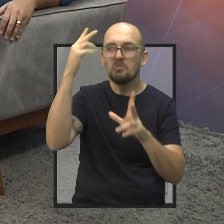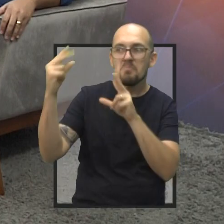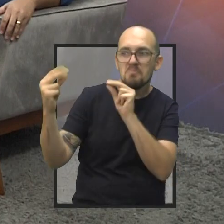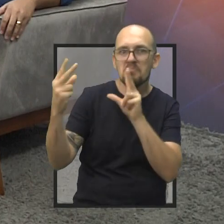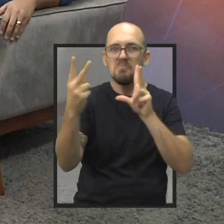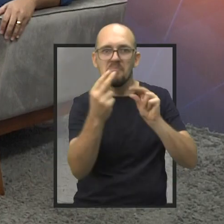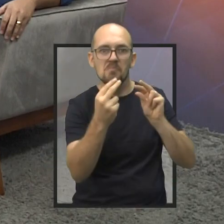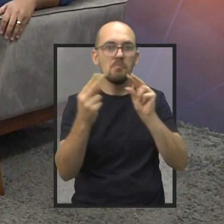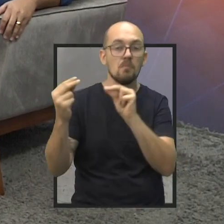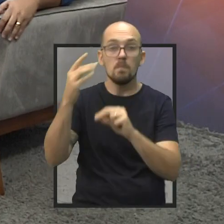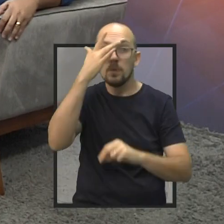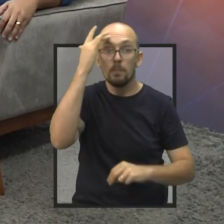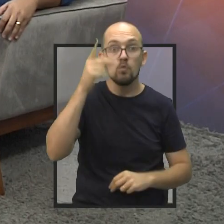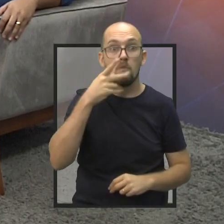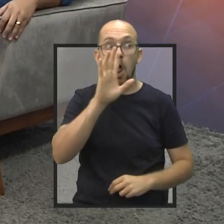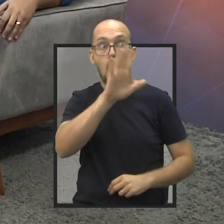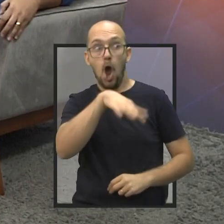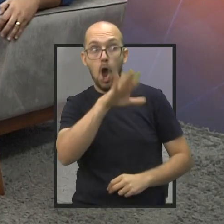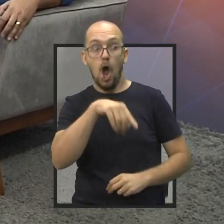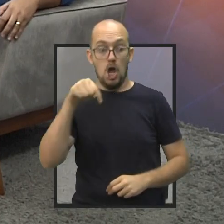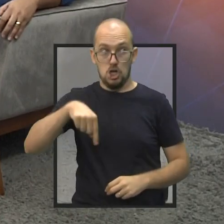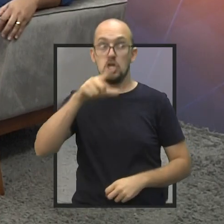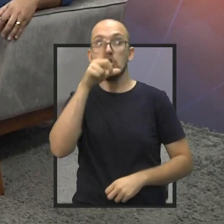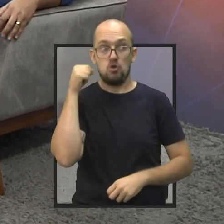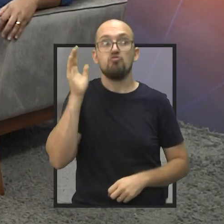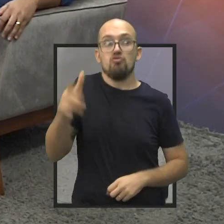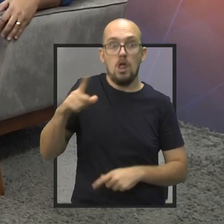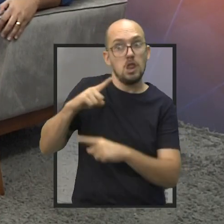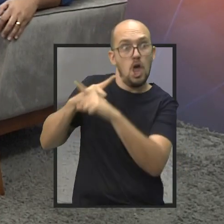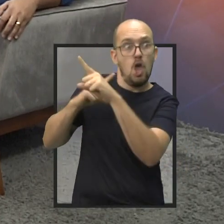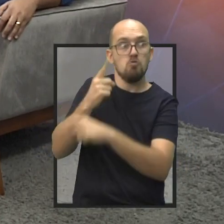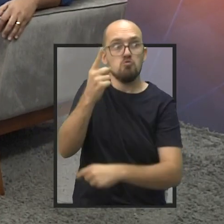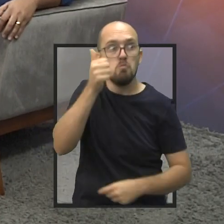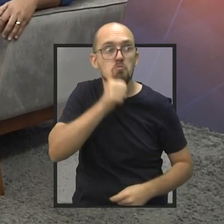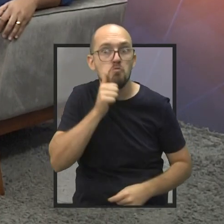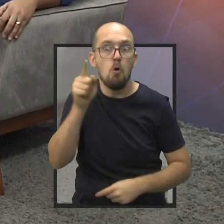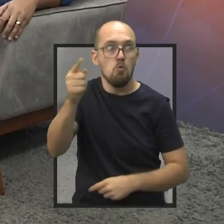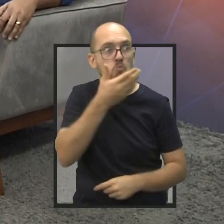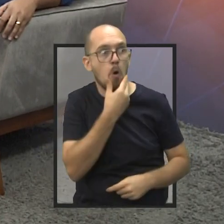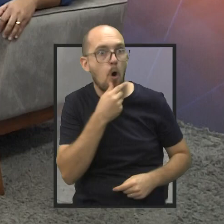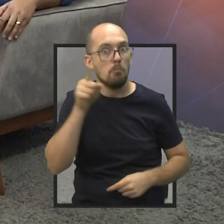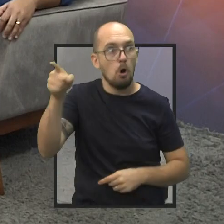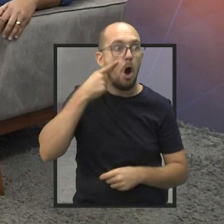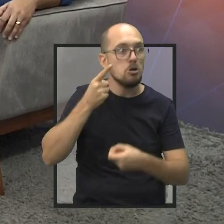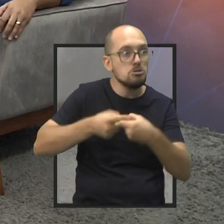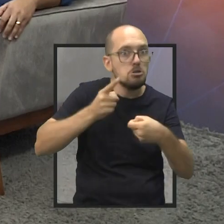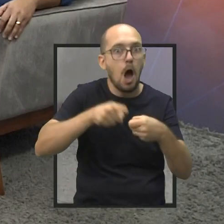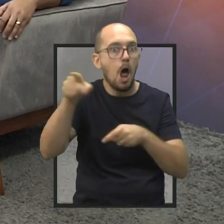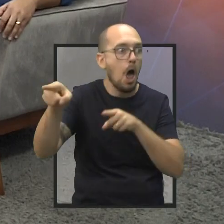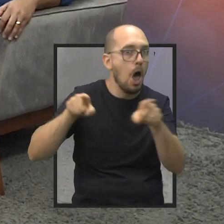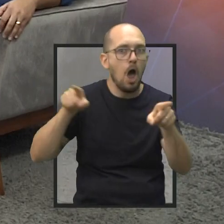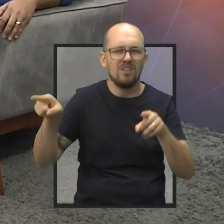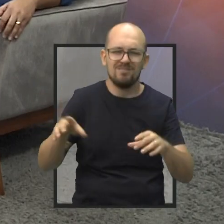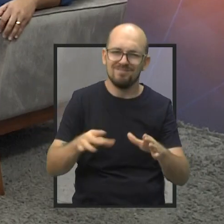Jaú, muita gente já está comentando, o corona já chegou em Jaú, ou já chegou em cidades aqui da região, né? O senhor é médico infectologista na